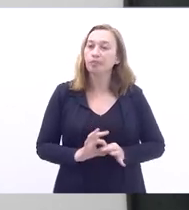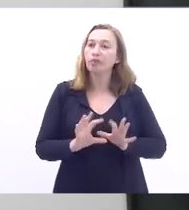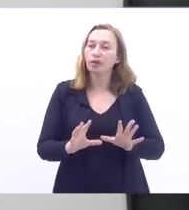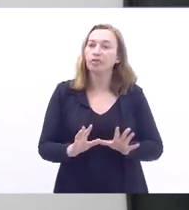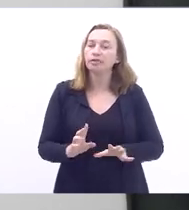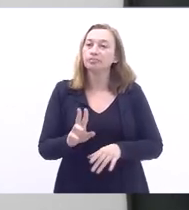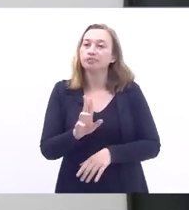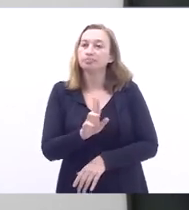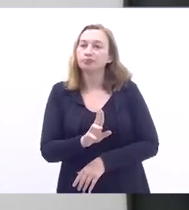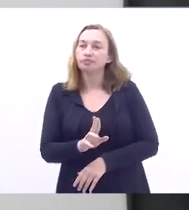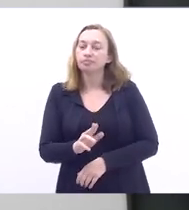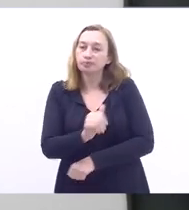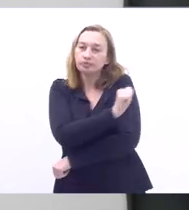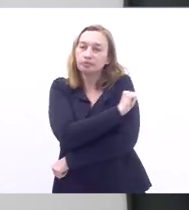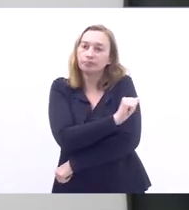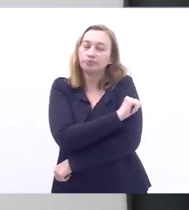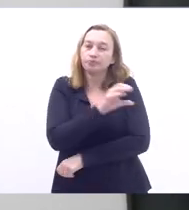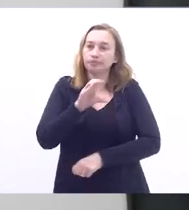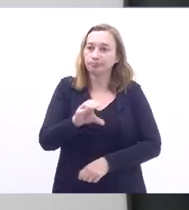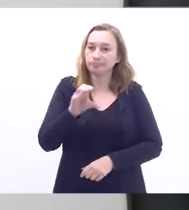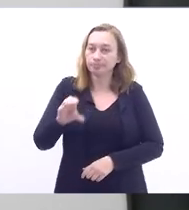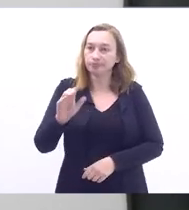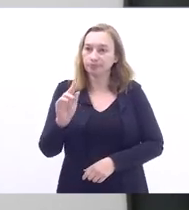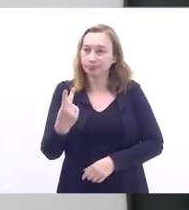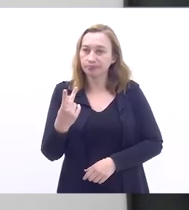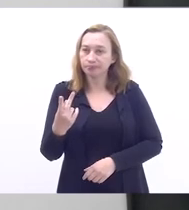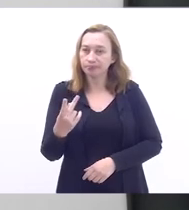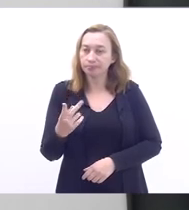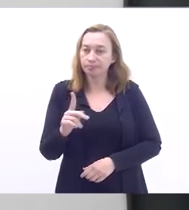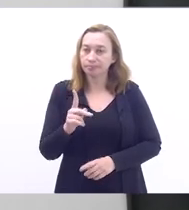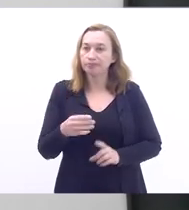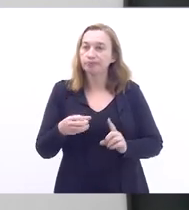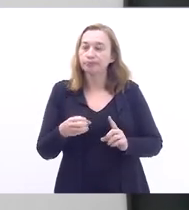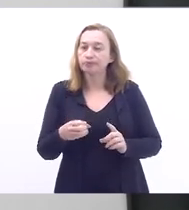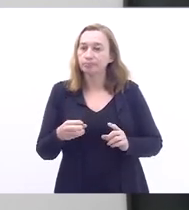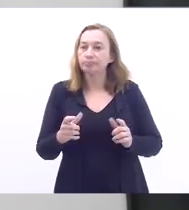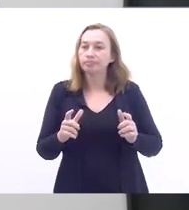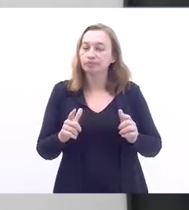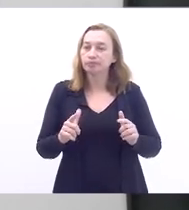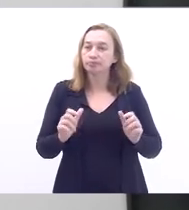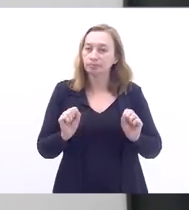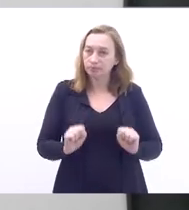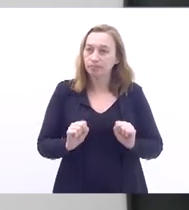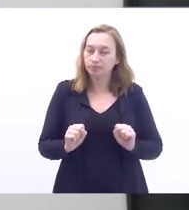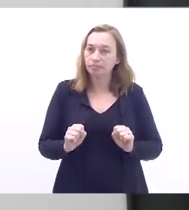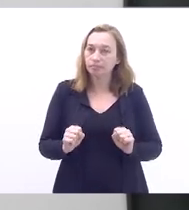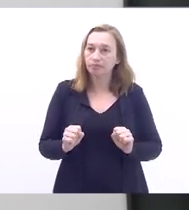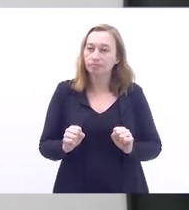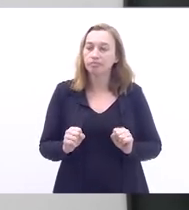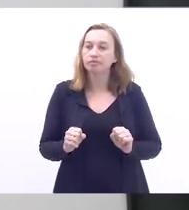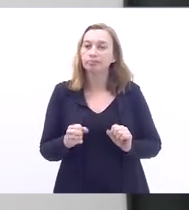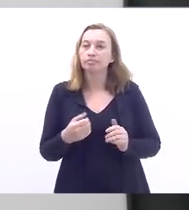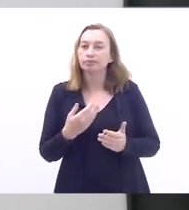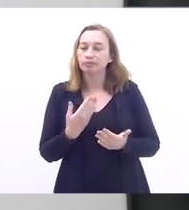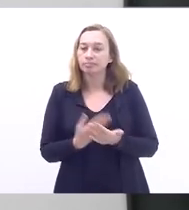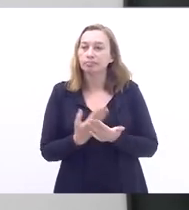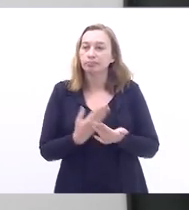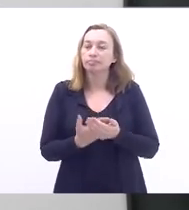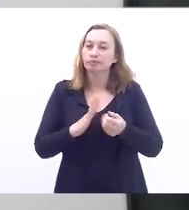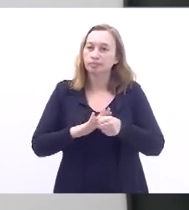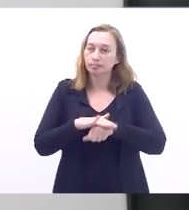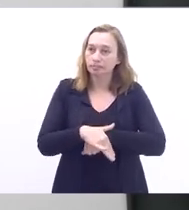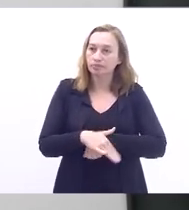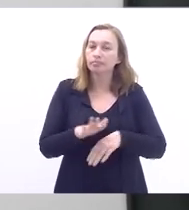estudantes do csh não cêntimo e não sistema presencial possam ter aula à noite no prédio da Reitoria